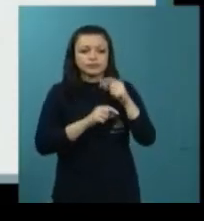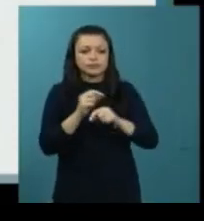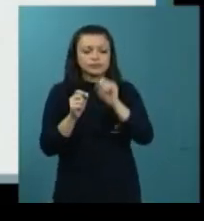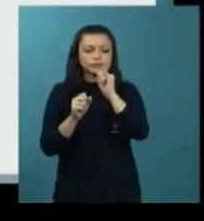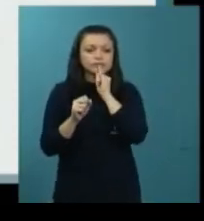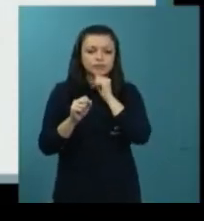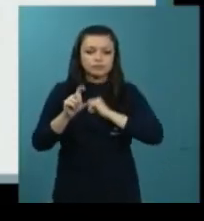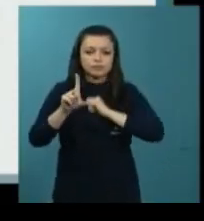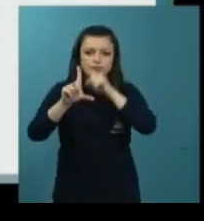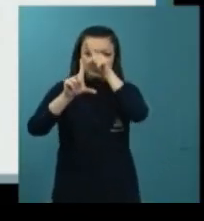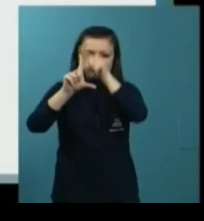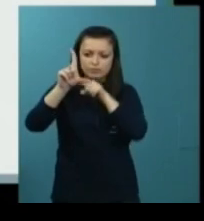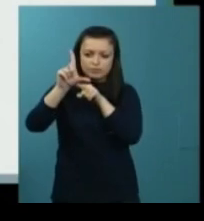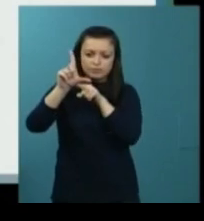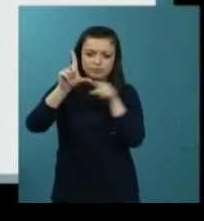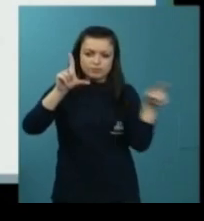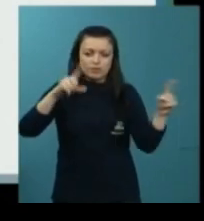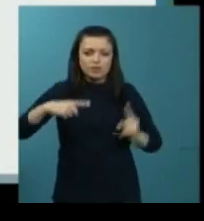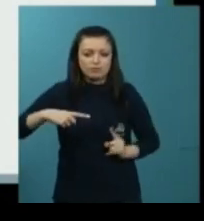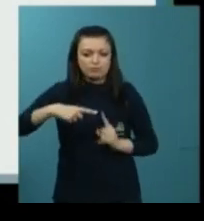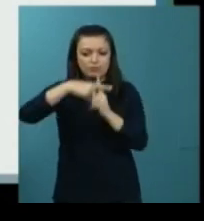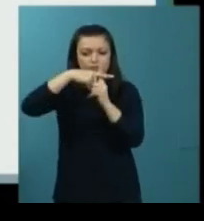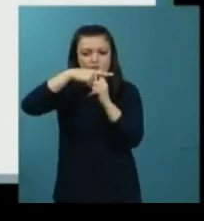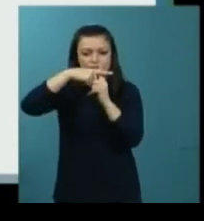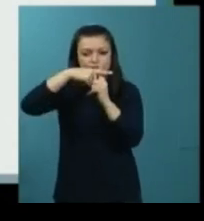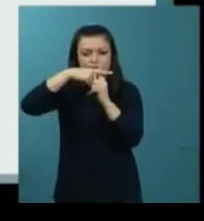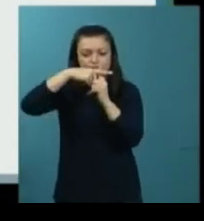se interceptam num ponto,